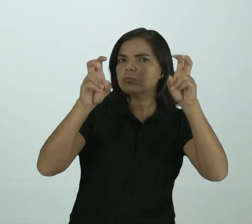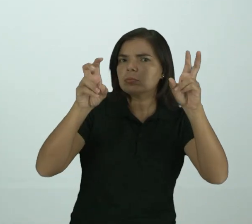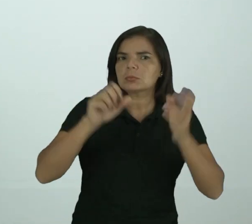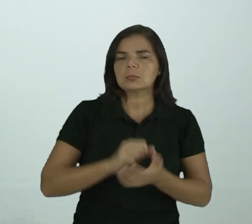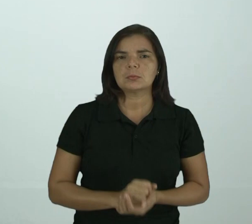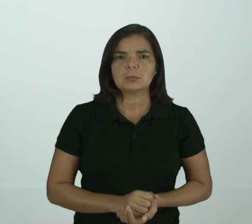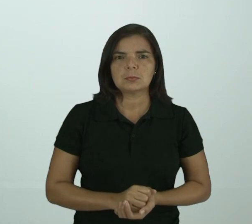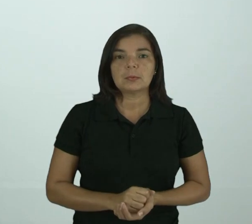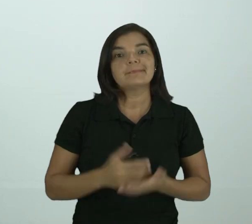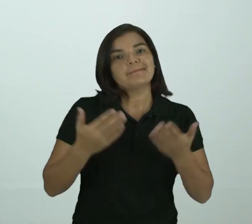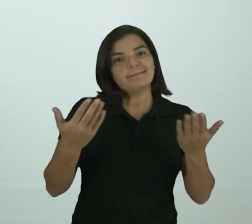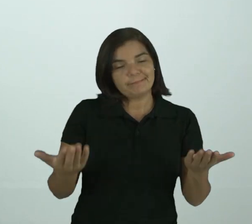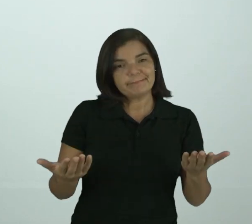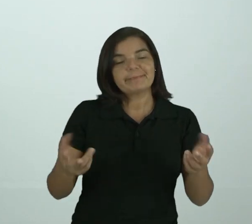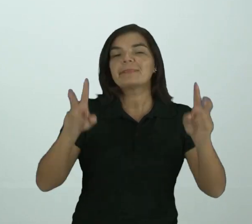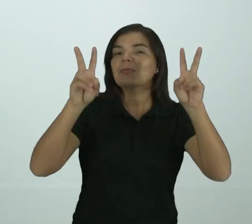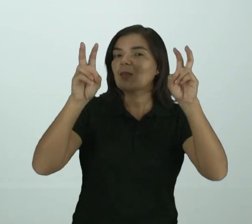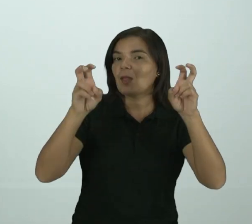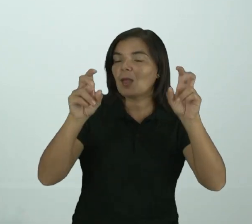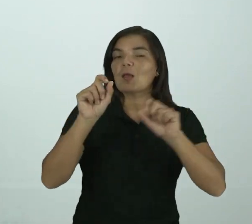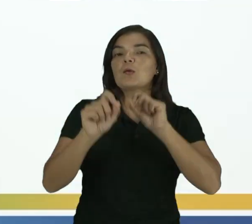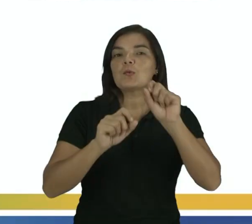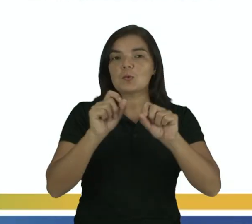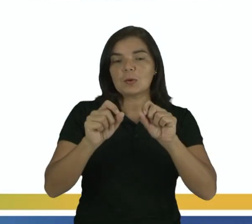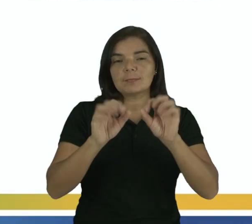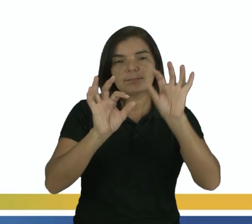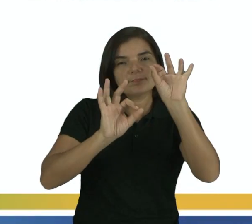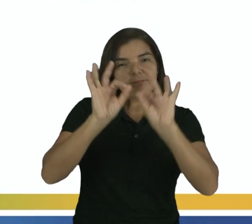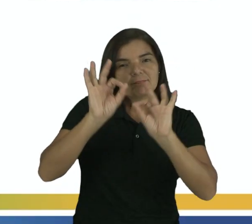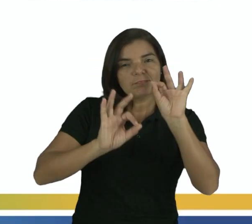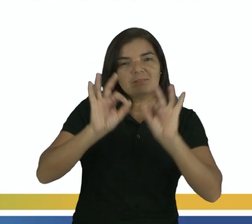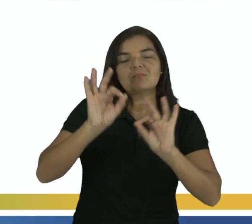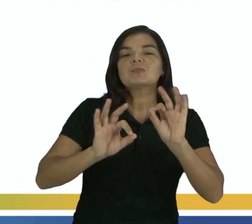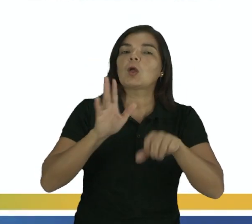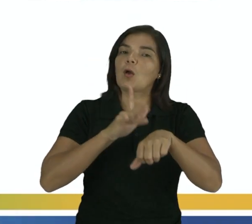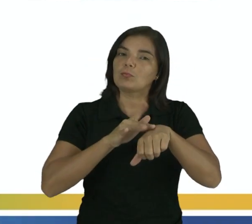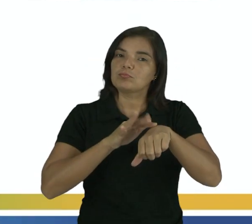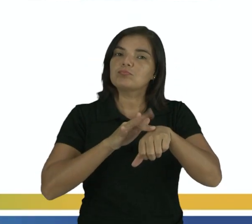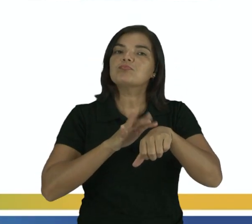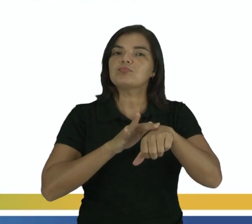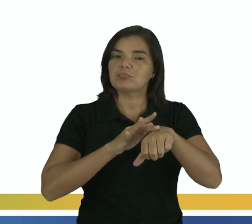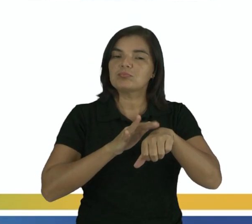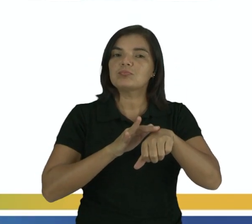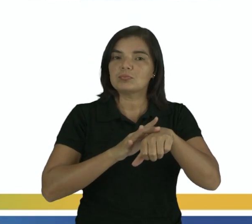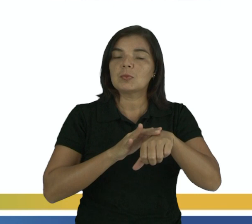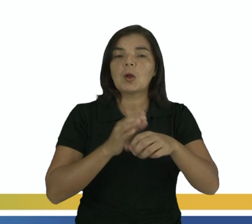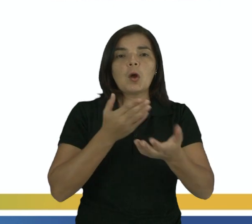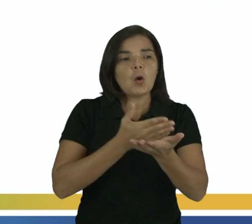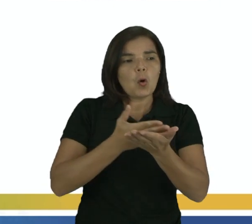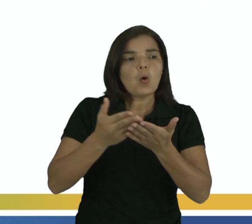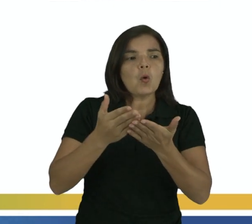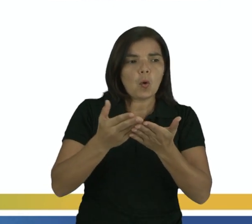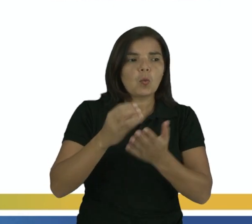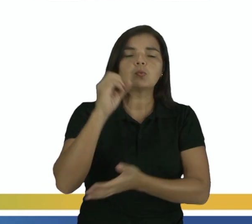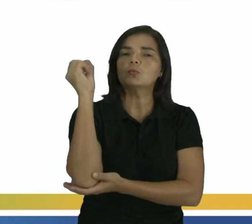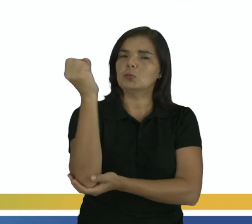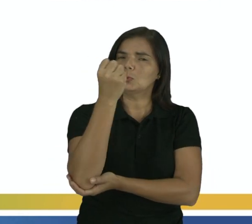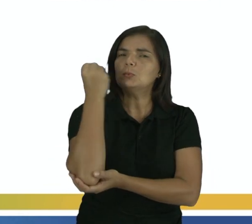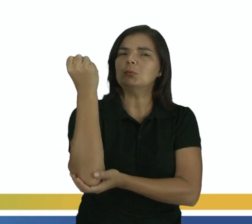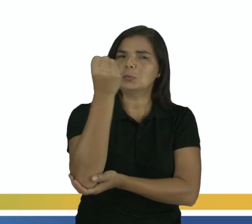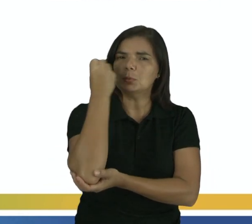assunto? Pois é, o assunto ele é construído a partir dessa grave doença, ou seja, a menina começa a descrever